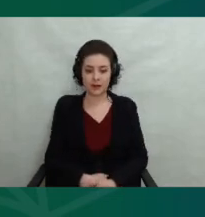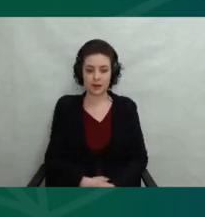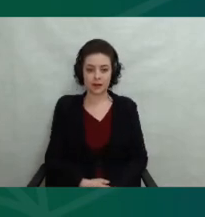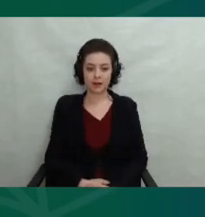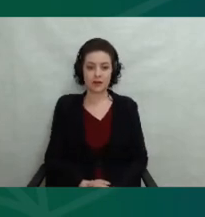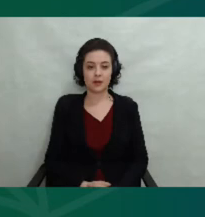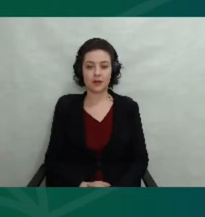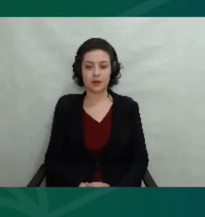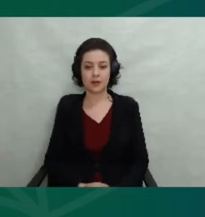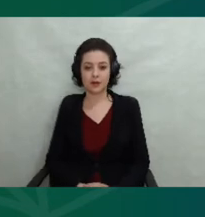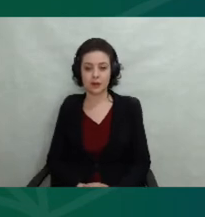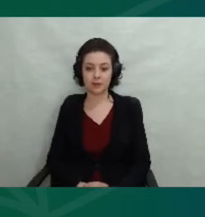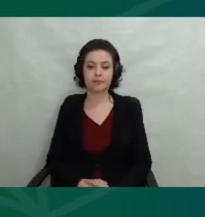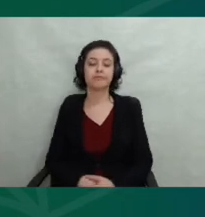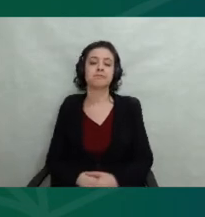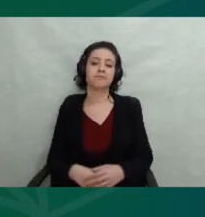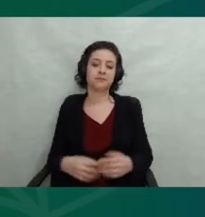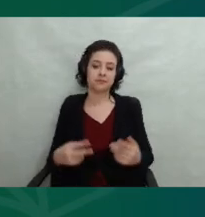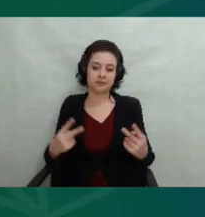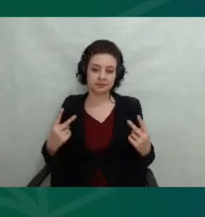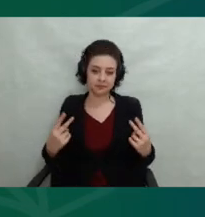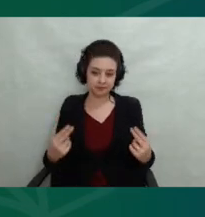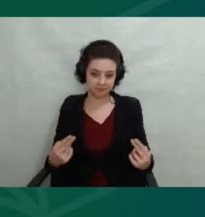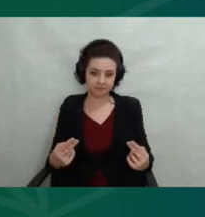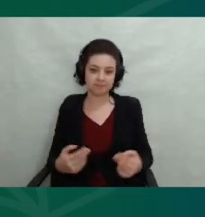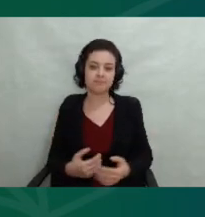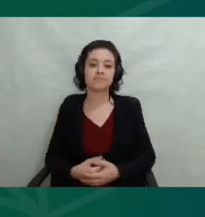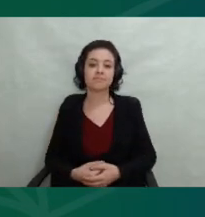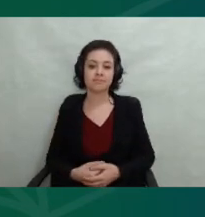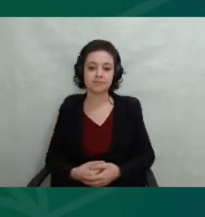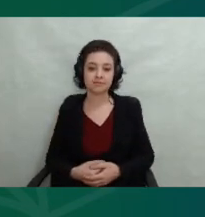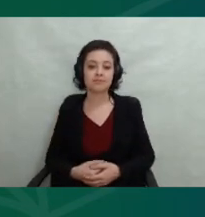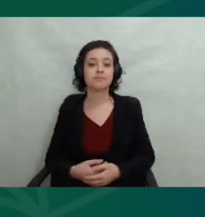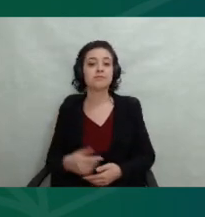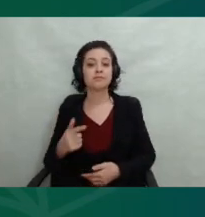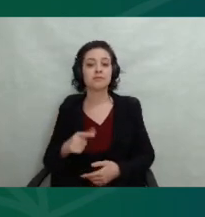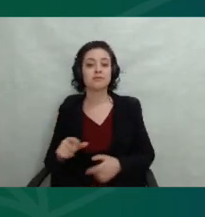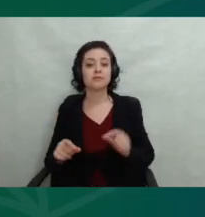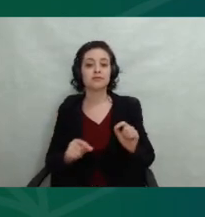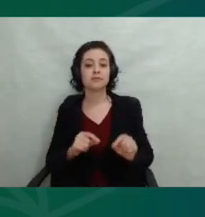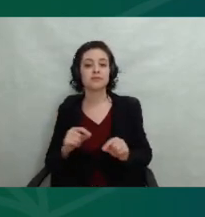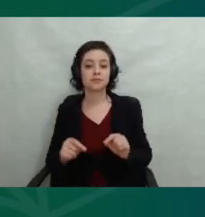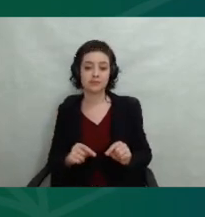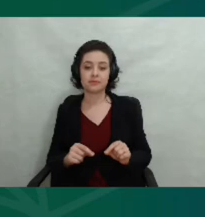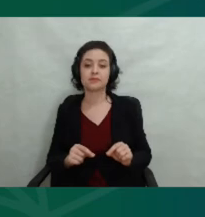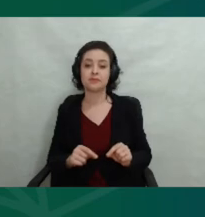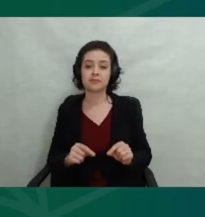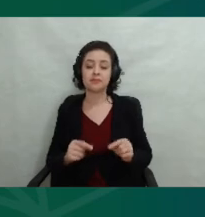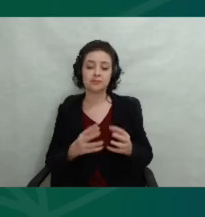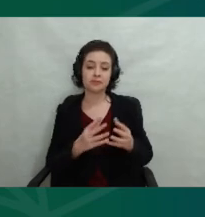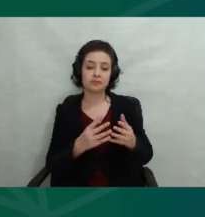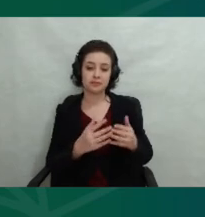Da mesma forma, os biomarcadores de citogenotoxicidade, como danos em DNA na glândula digestiva,